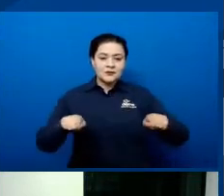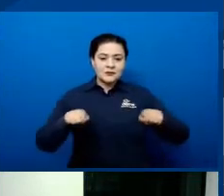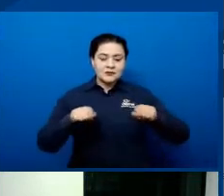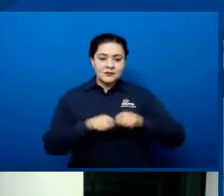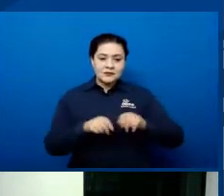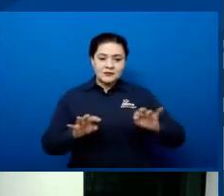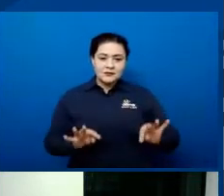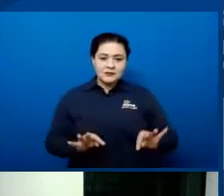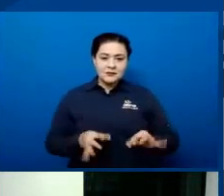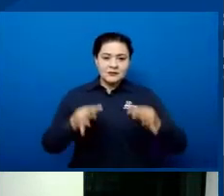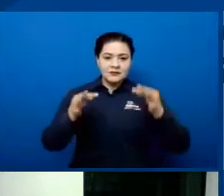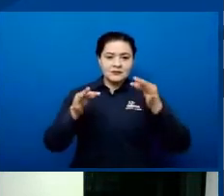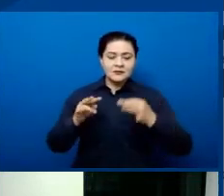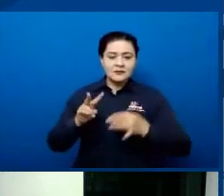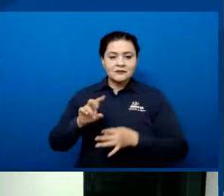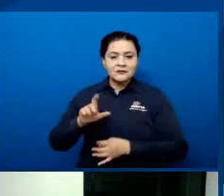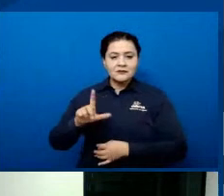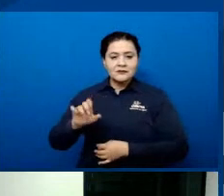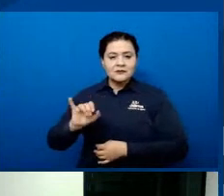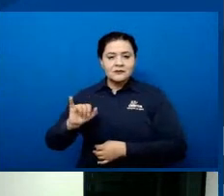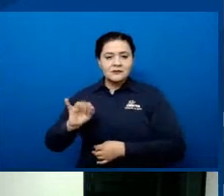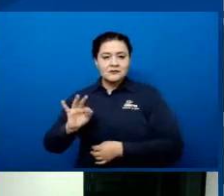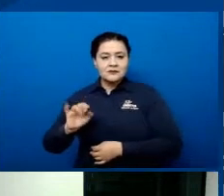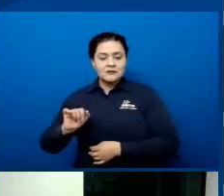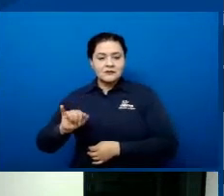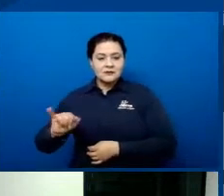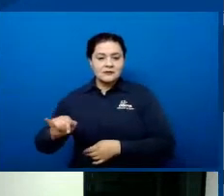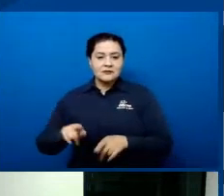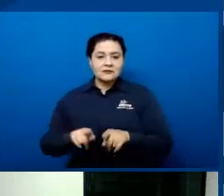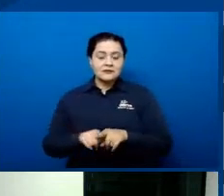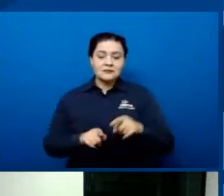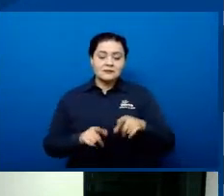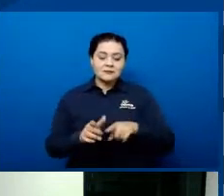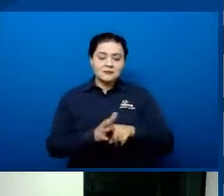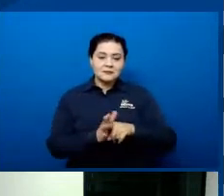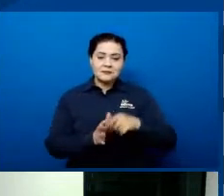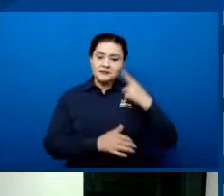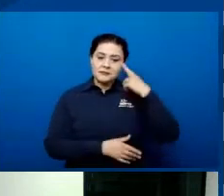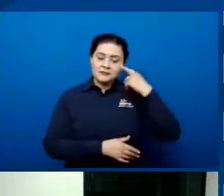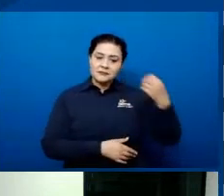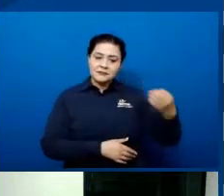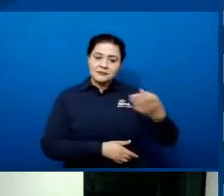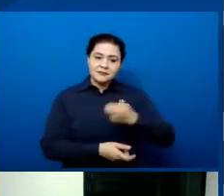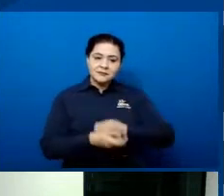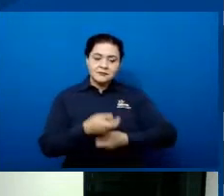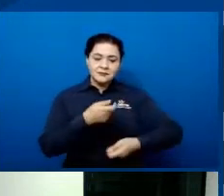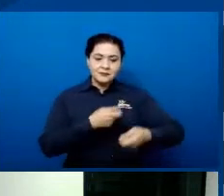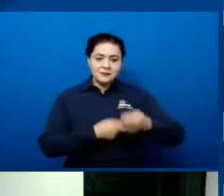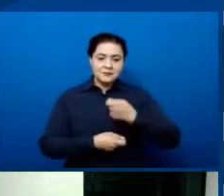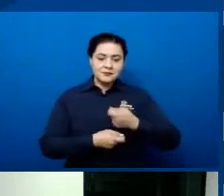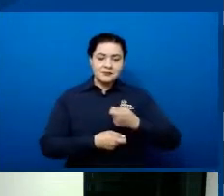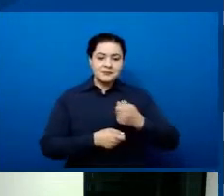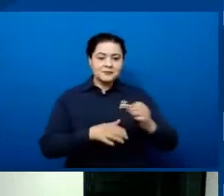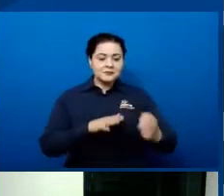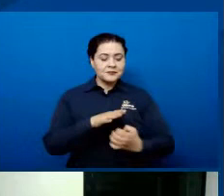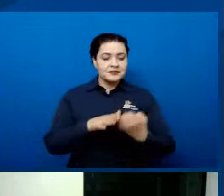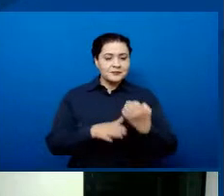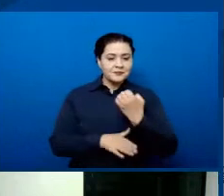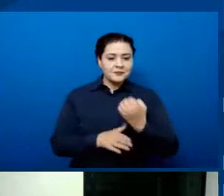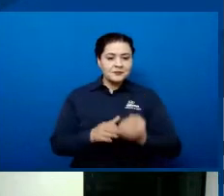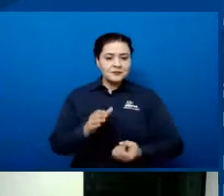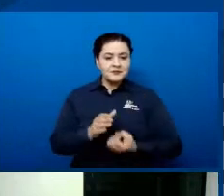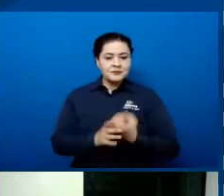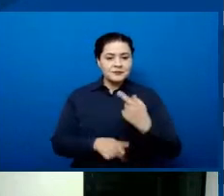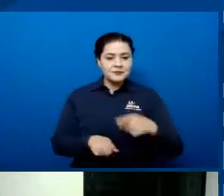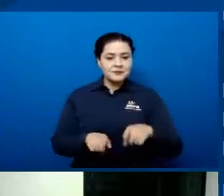do Itajaí. Sou pesquisador na área de inovação e negócios para empreendedorismo criativo, né? E eu sou diretor operacional da